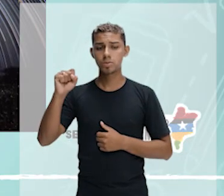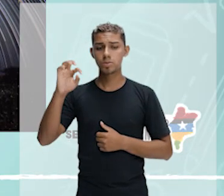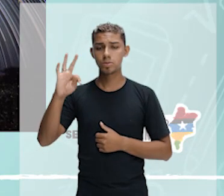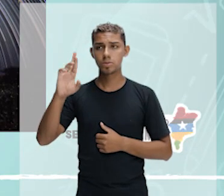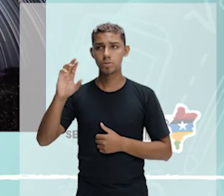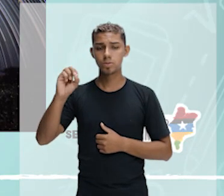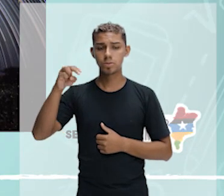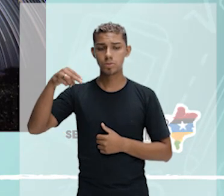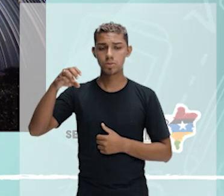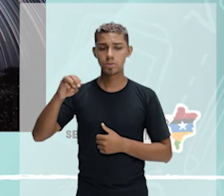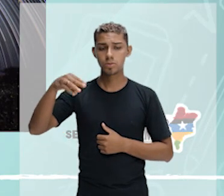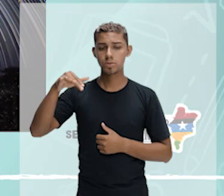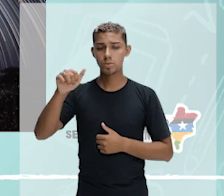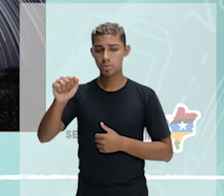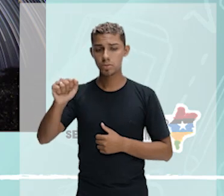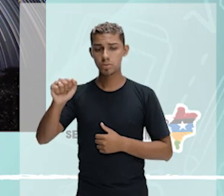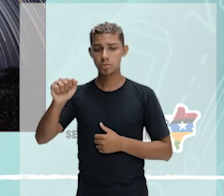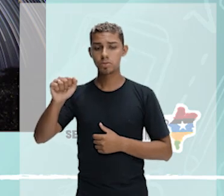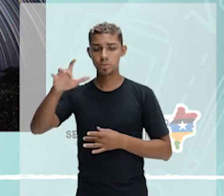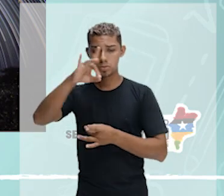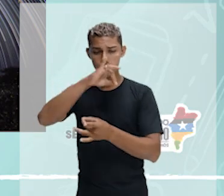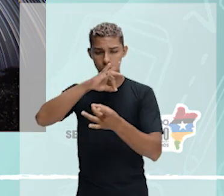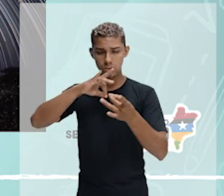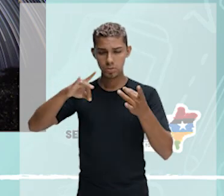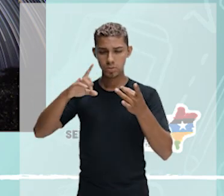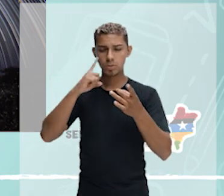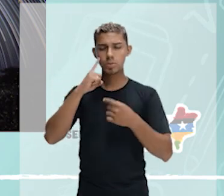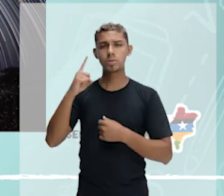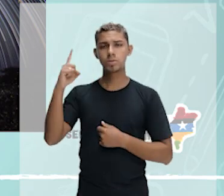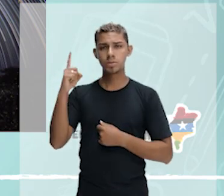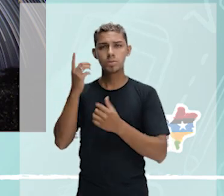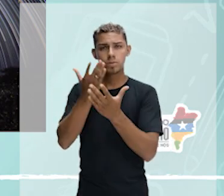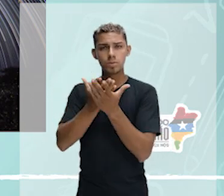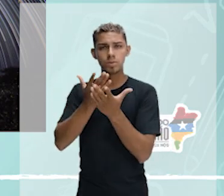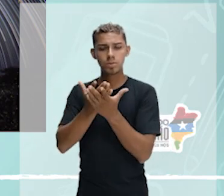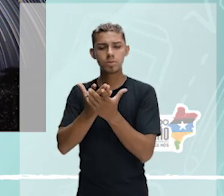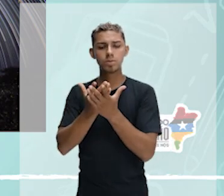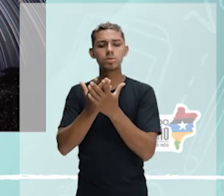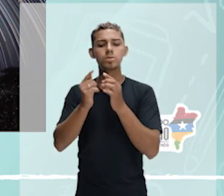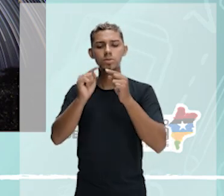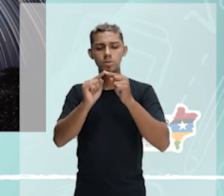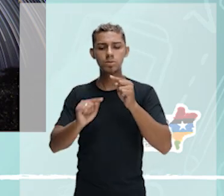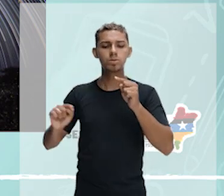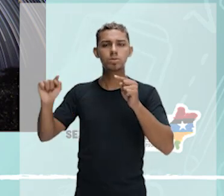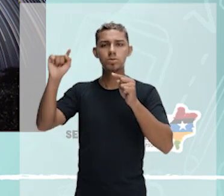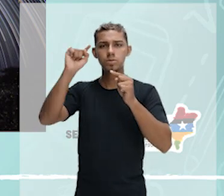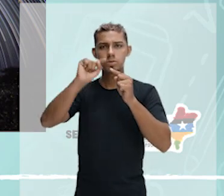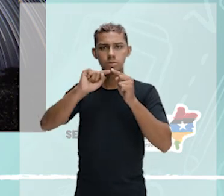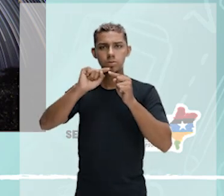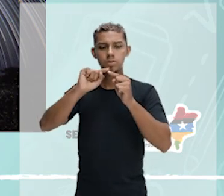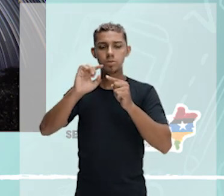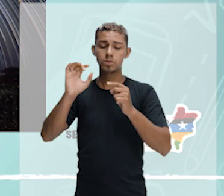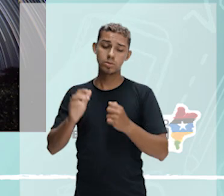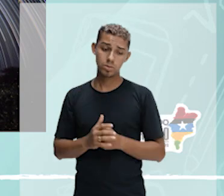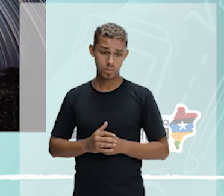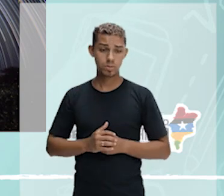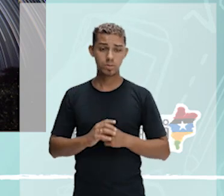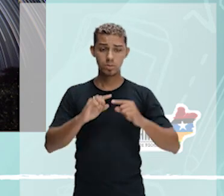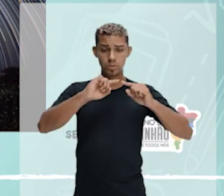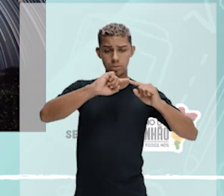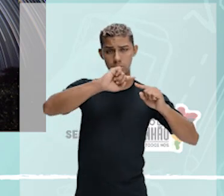a esfera celeste, né, aquela esfera que nós falamos na última aula, incluindo a meia esfera do dia e da